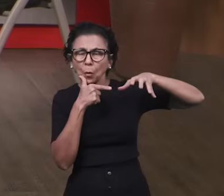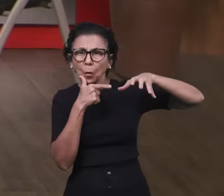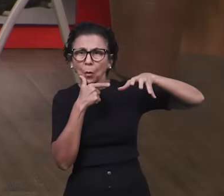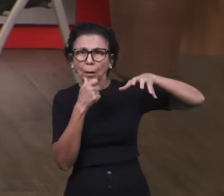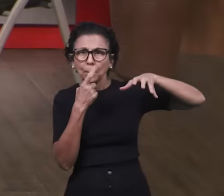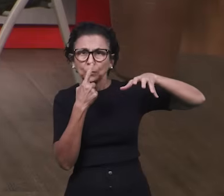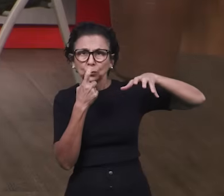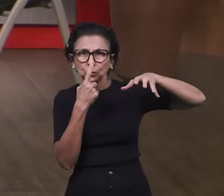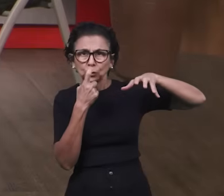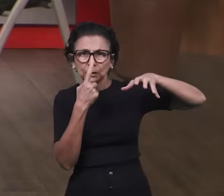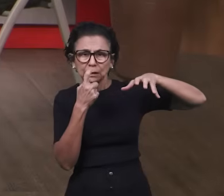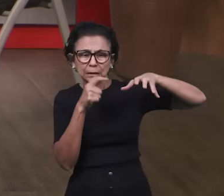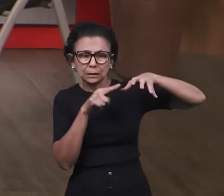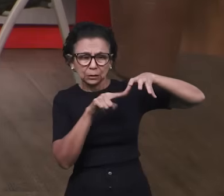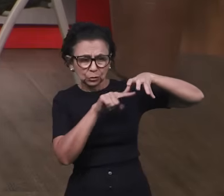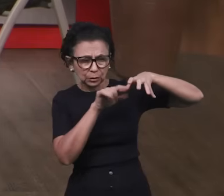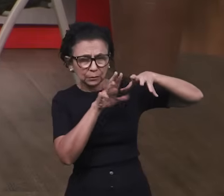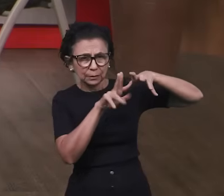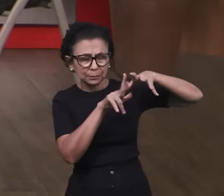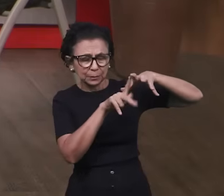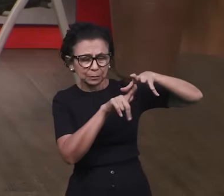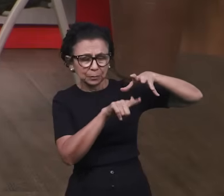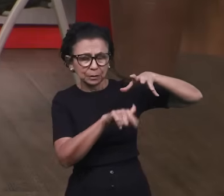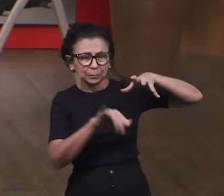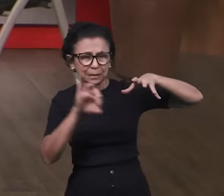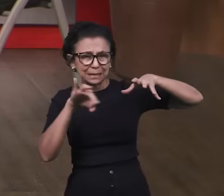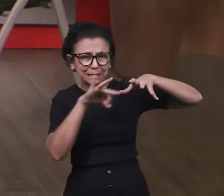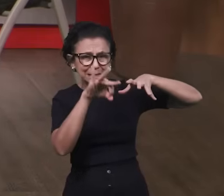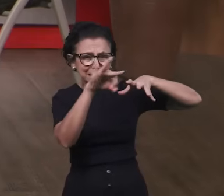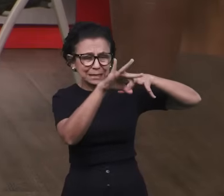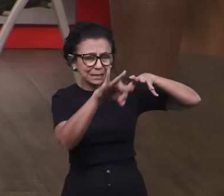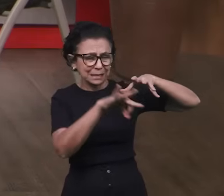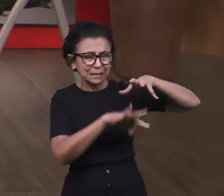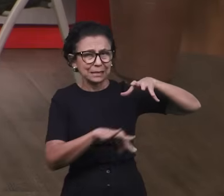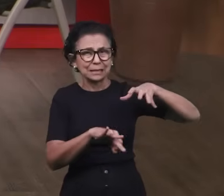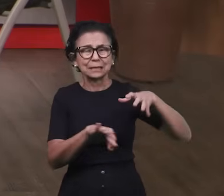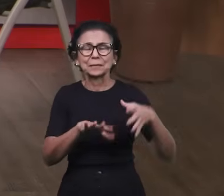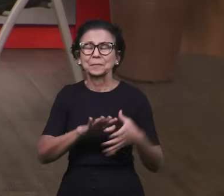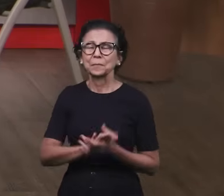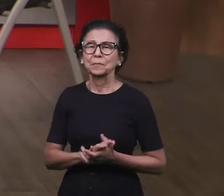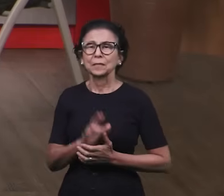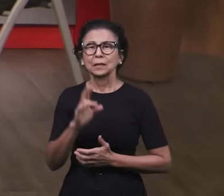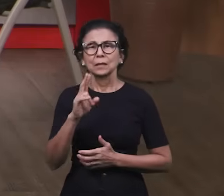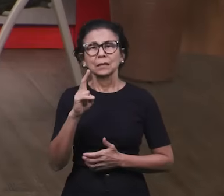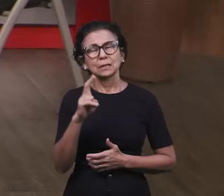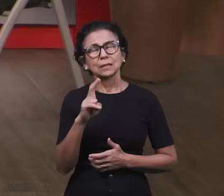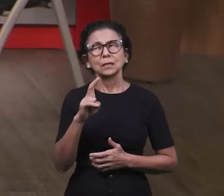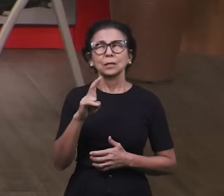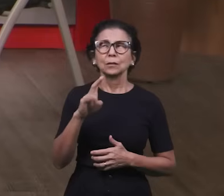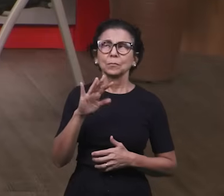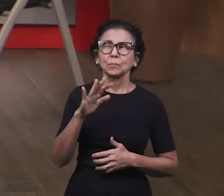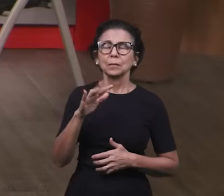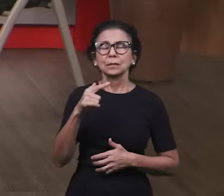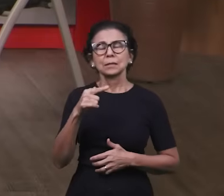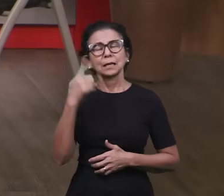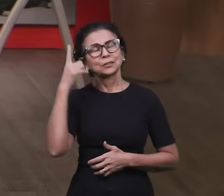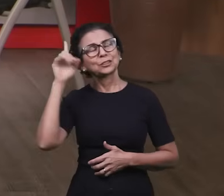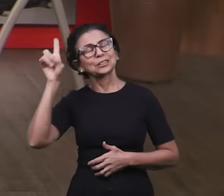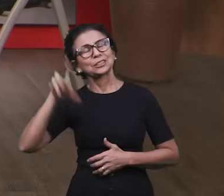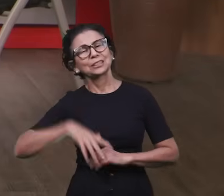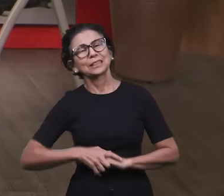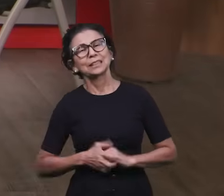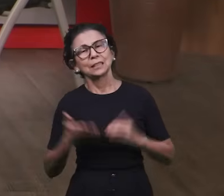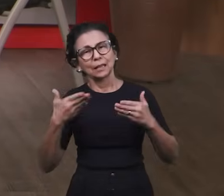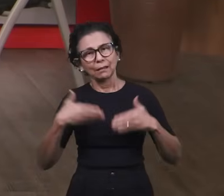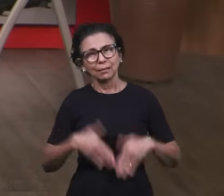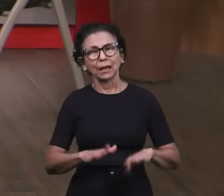ela pega dentro da colmeia, ela não sai. Ela não sai. Ela não sai. Ela não até saiu o momento ali, ela não sai. Ela não sai, ela não tem veneno,